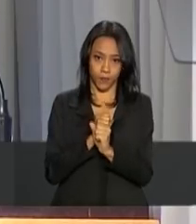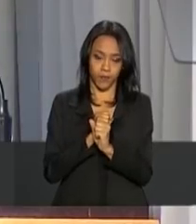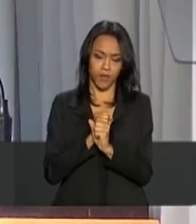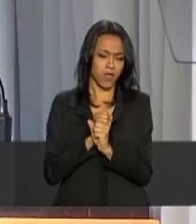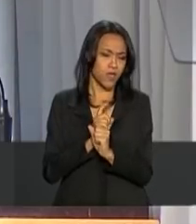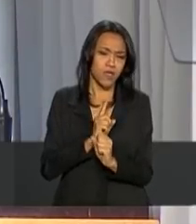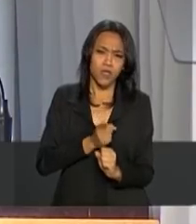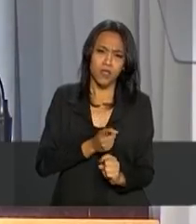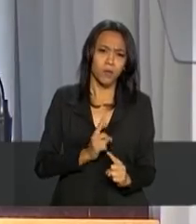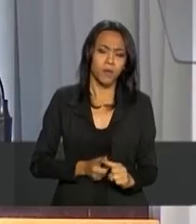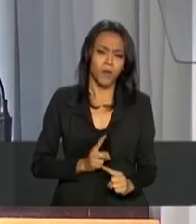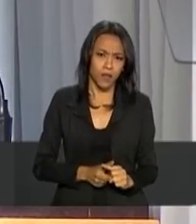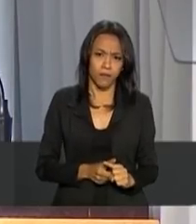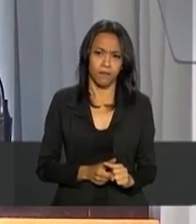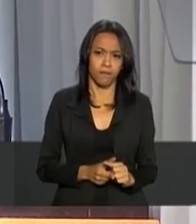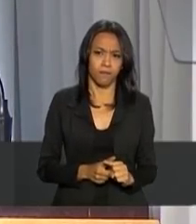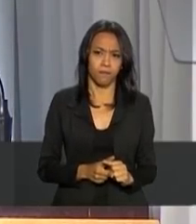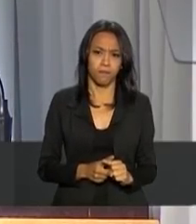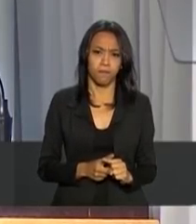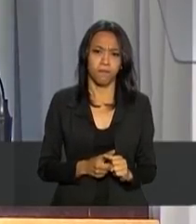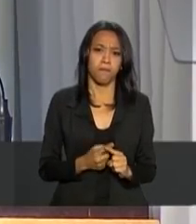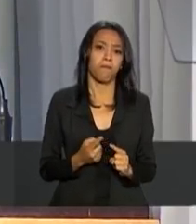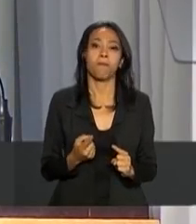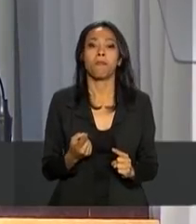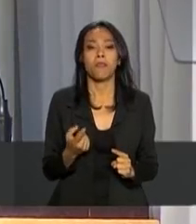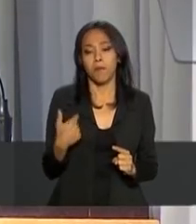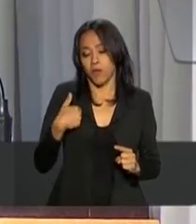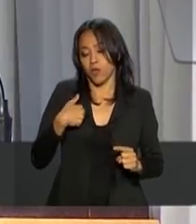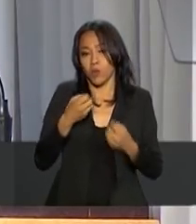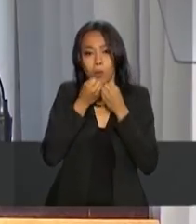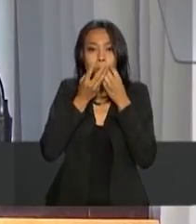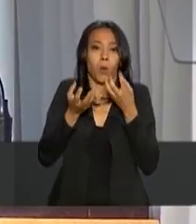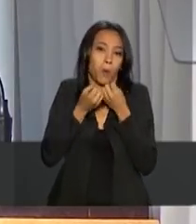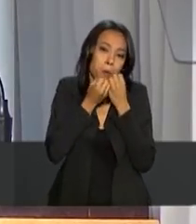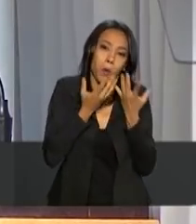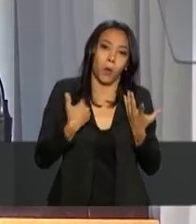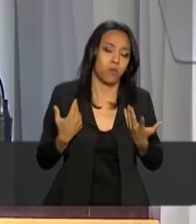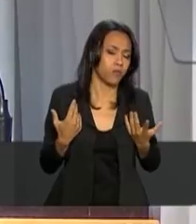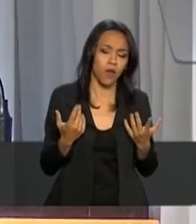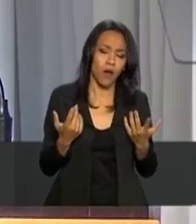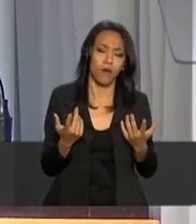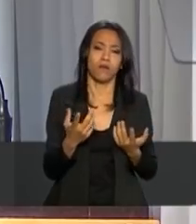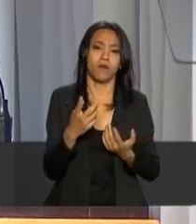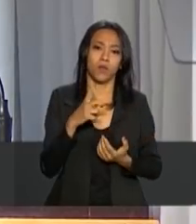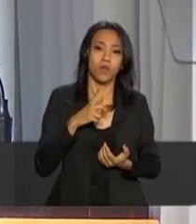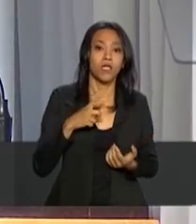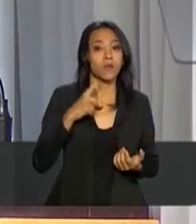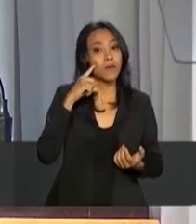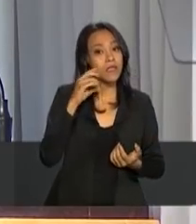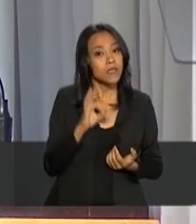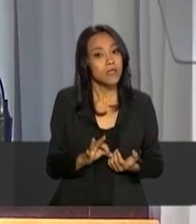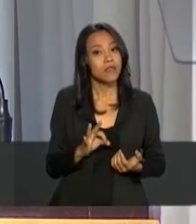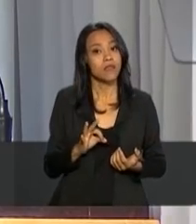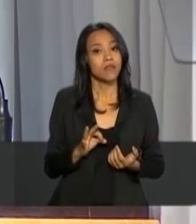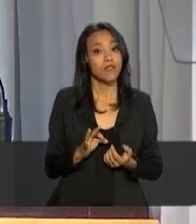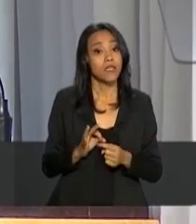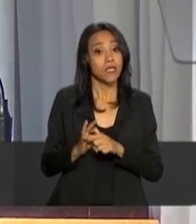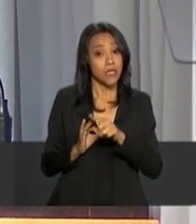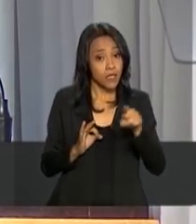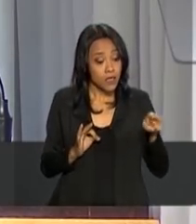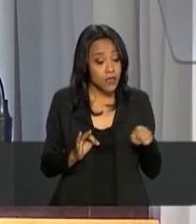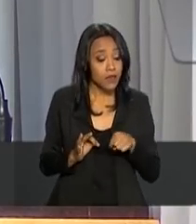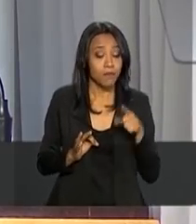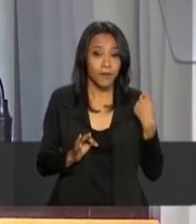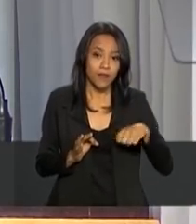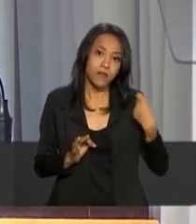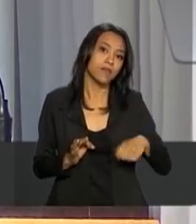quê? Não é uma benesse minha, não é porque eu sou bondoso com Estado e município, é porque eu tenho convicção da necessidade de dar grandeza,